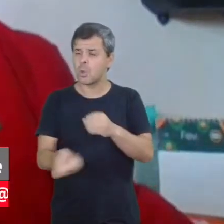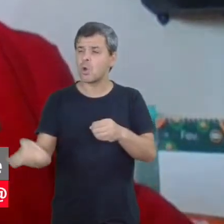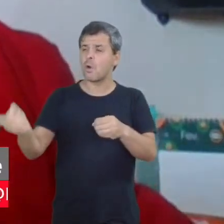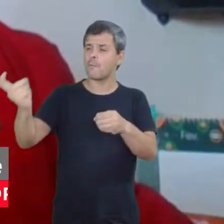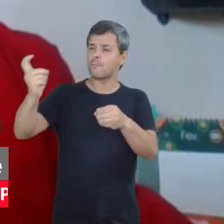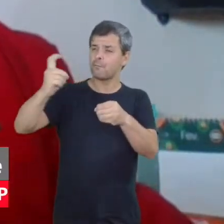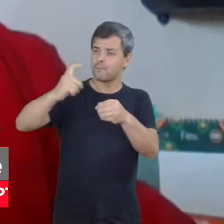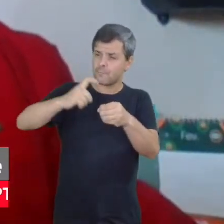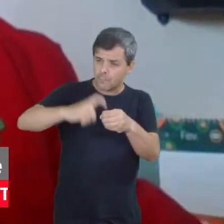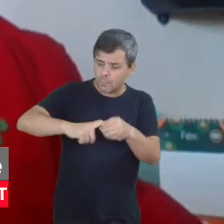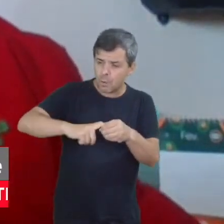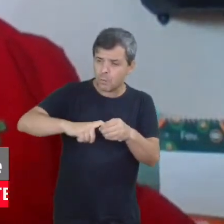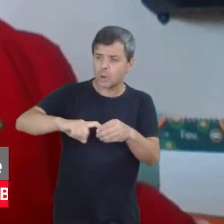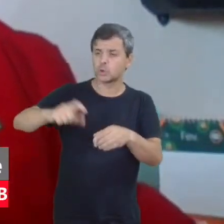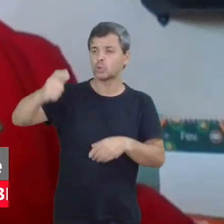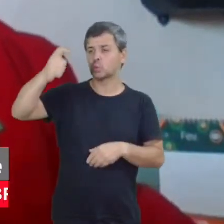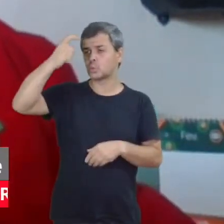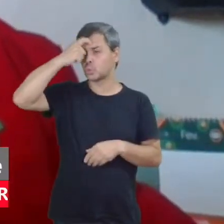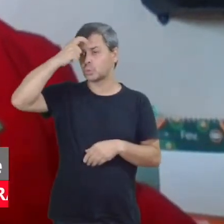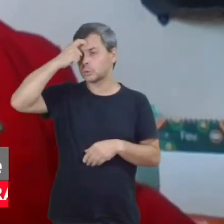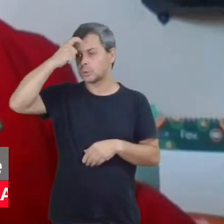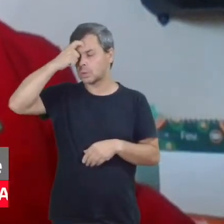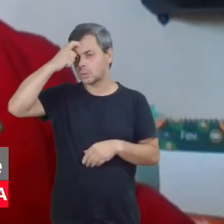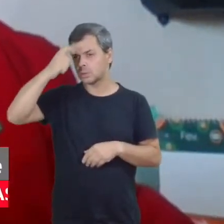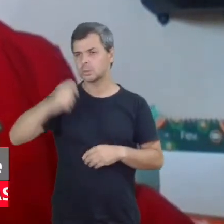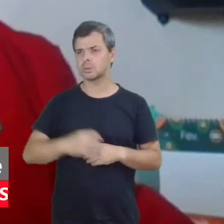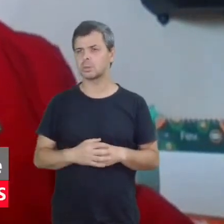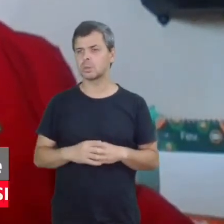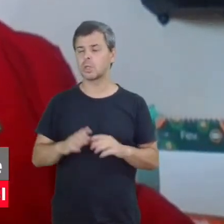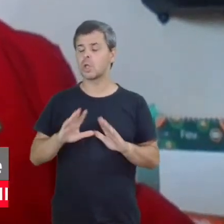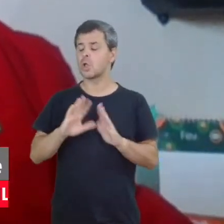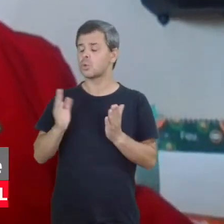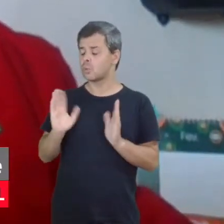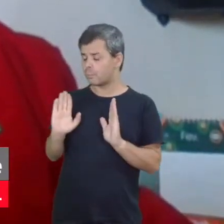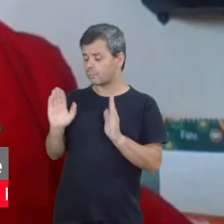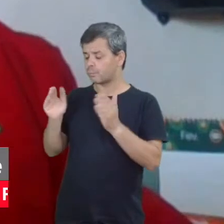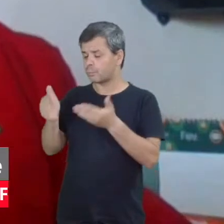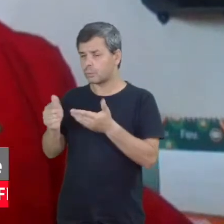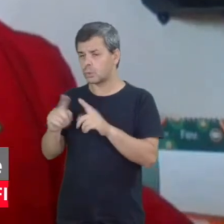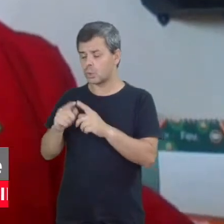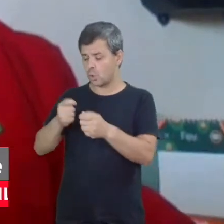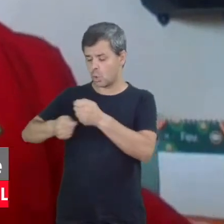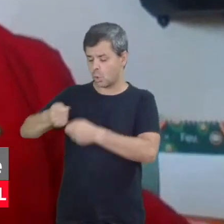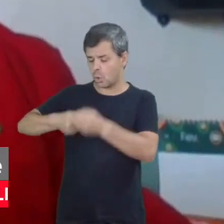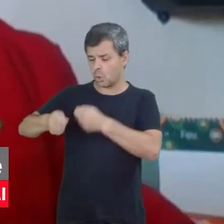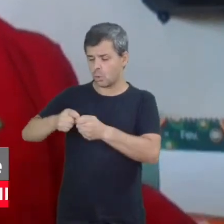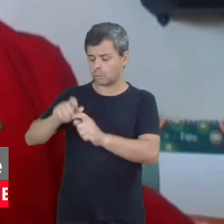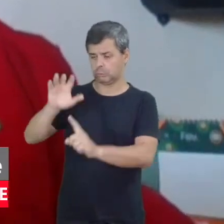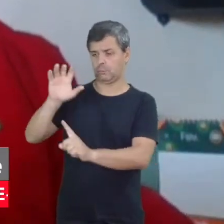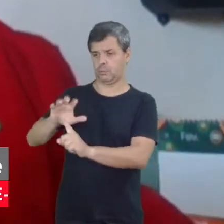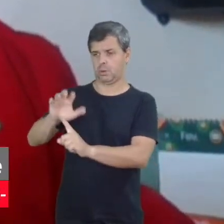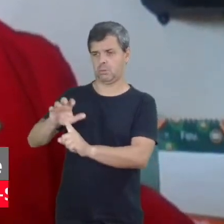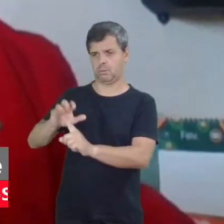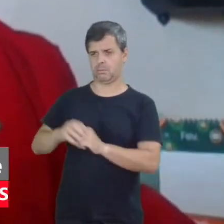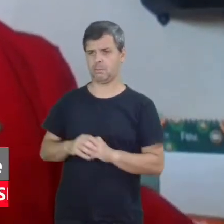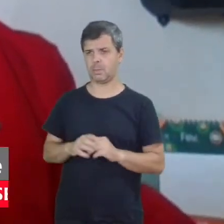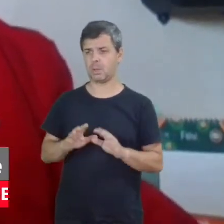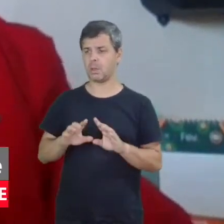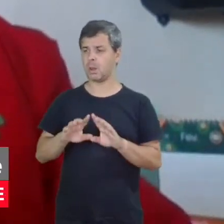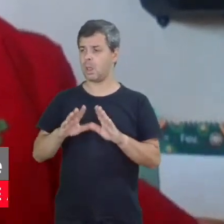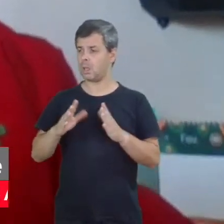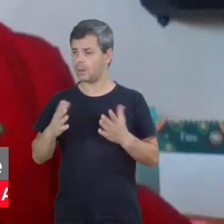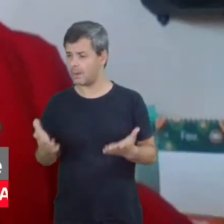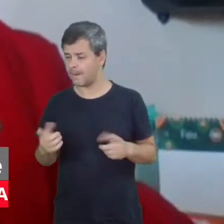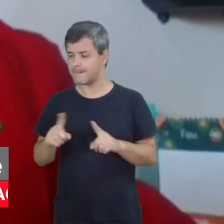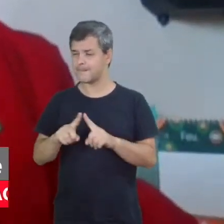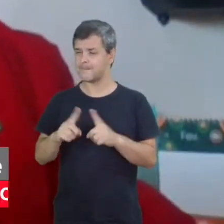vamos tomar consciência do ponto de vista econômico, o que isso impacta. O certo é que,